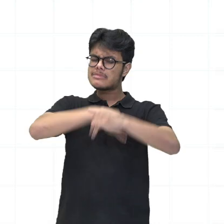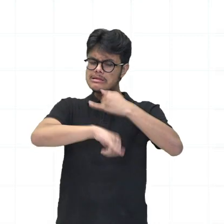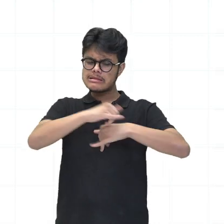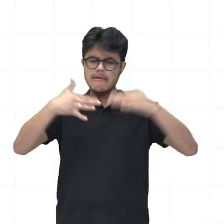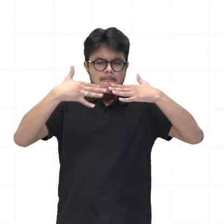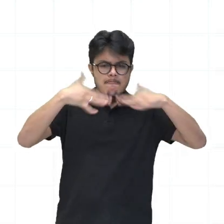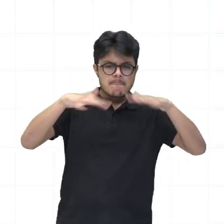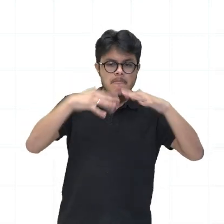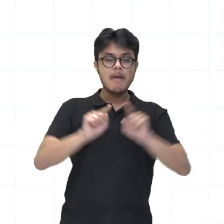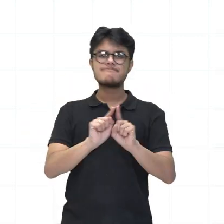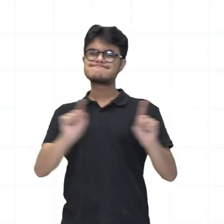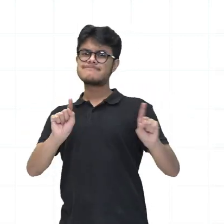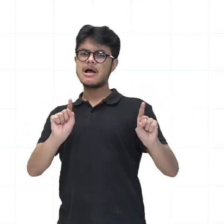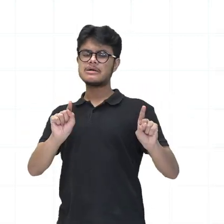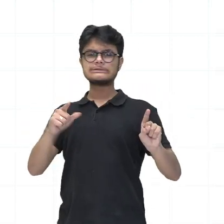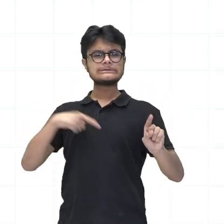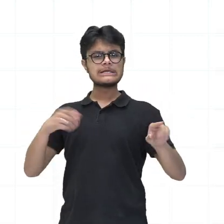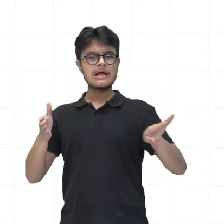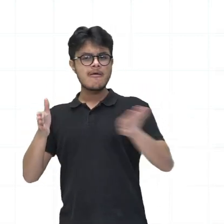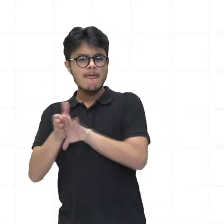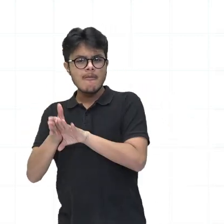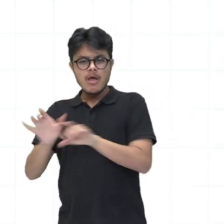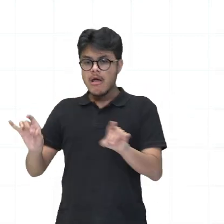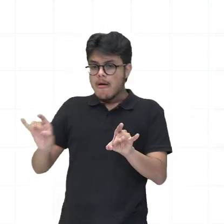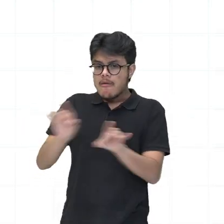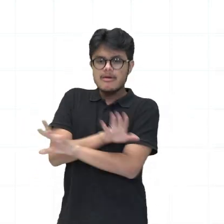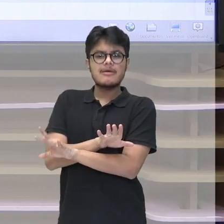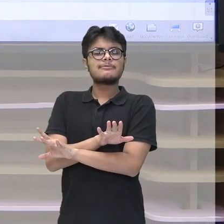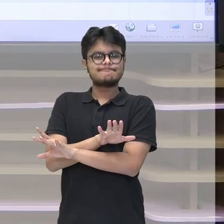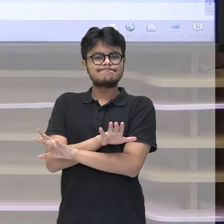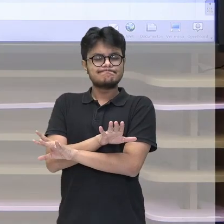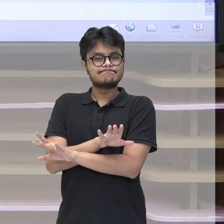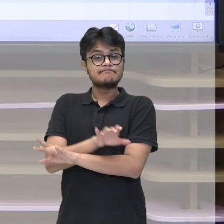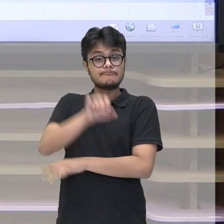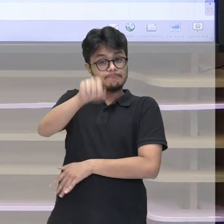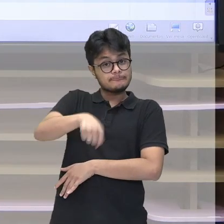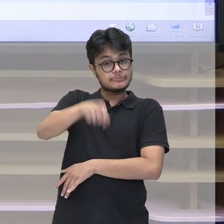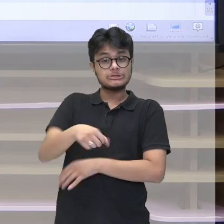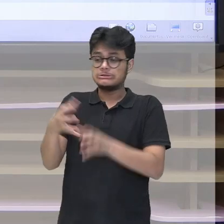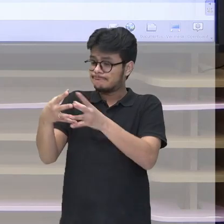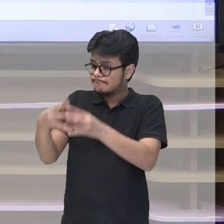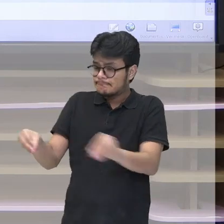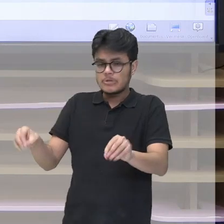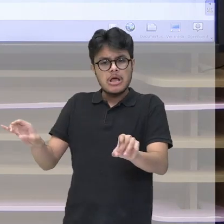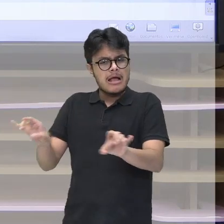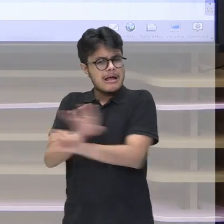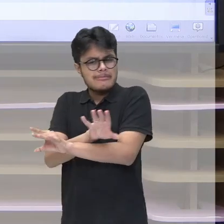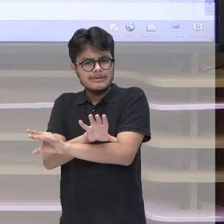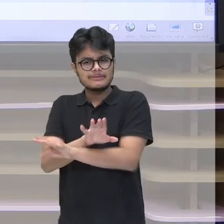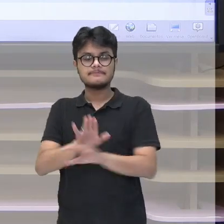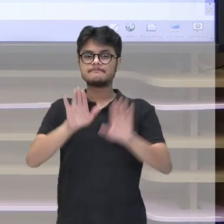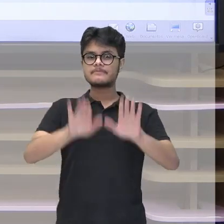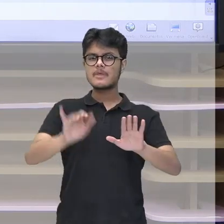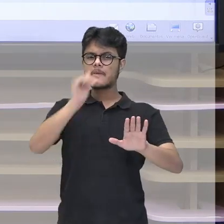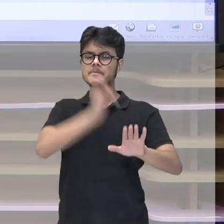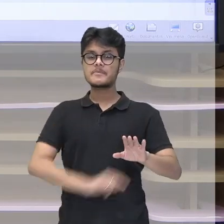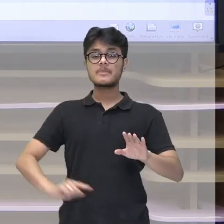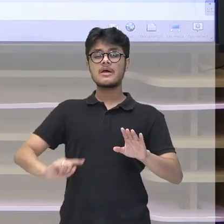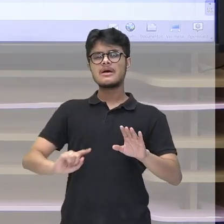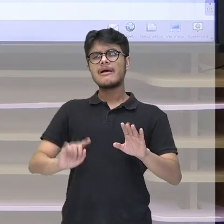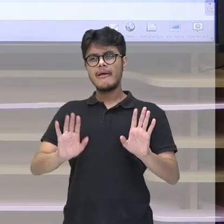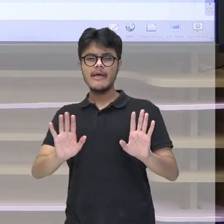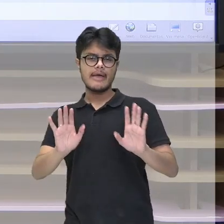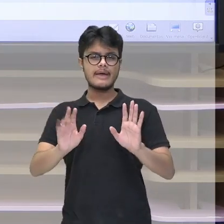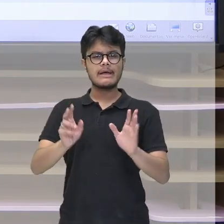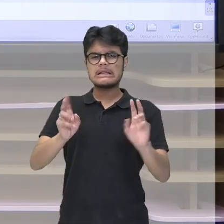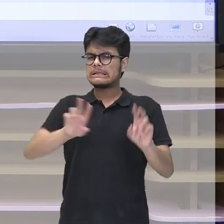podem acabar. É algo finito, né? Lembra sempre da diferença do infinito para o